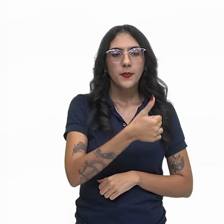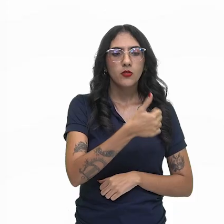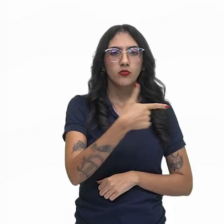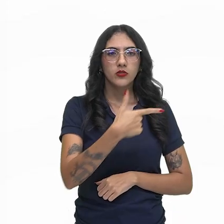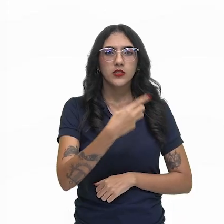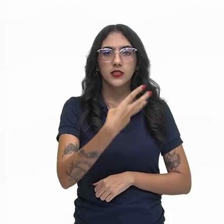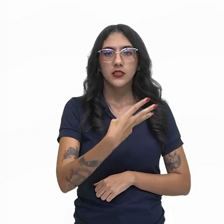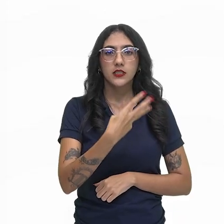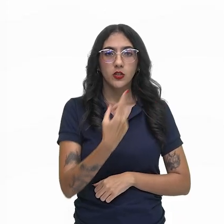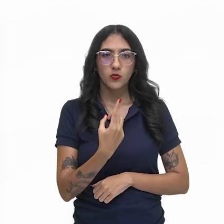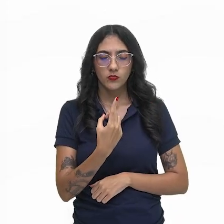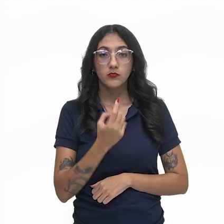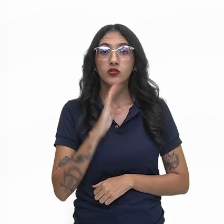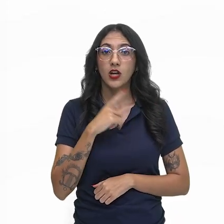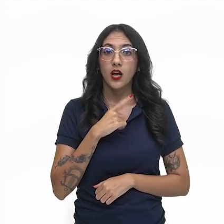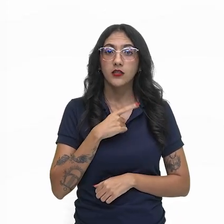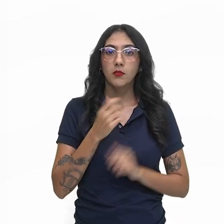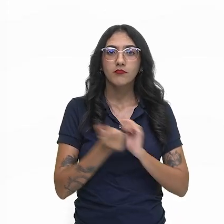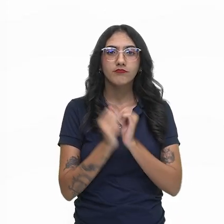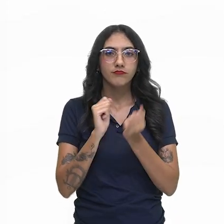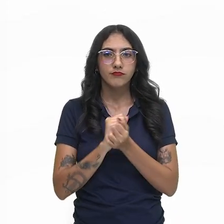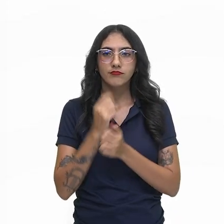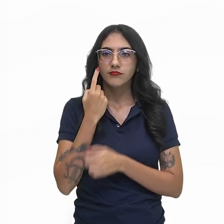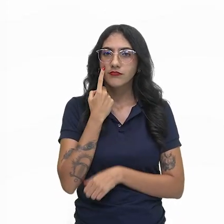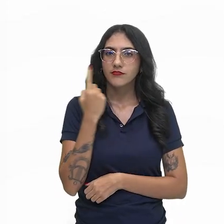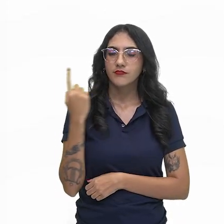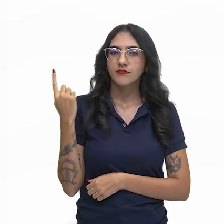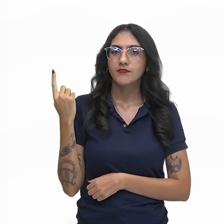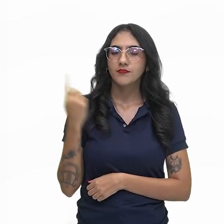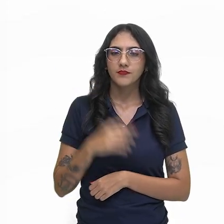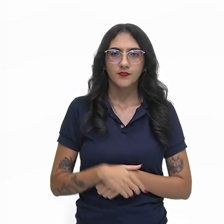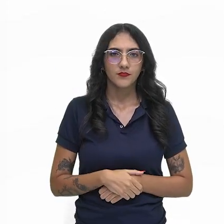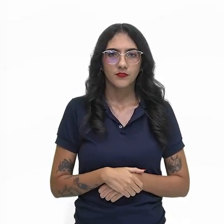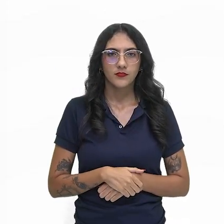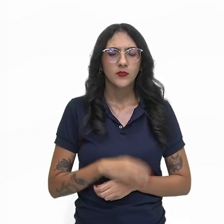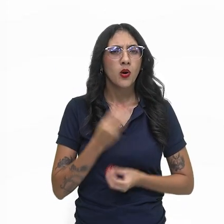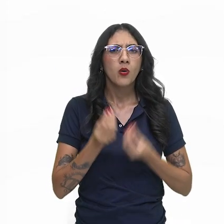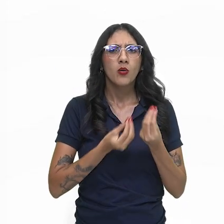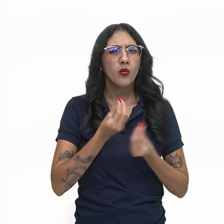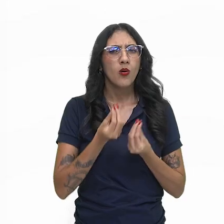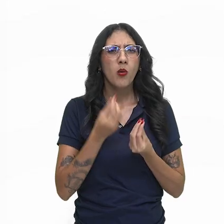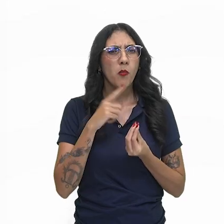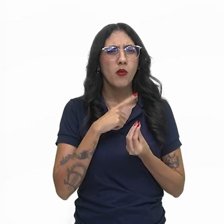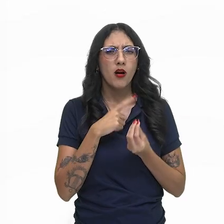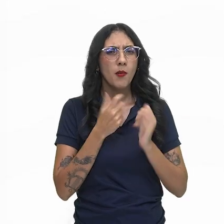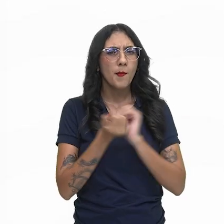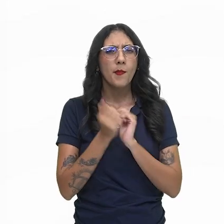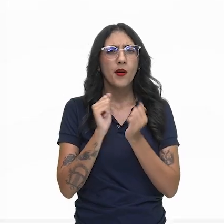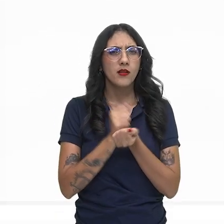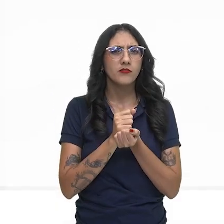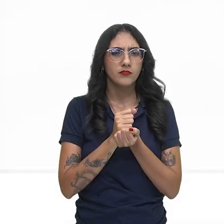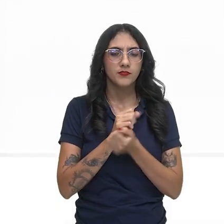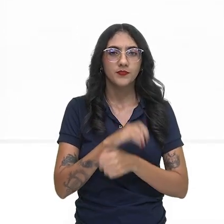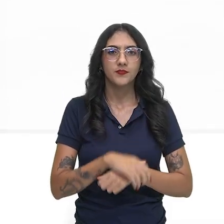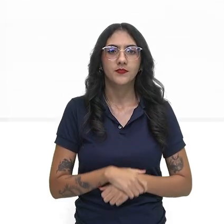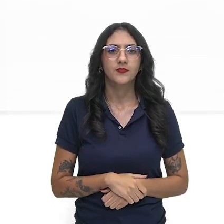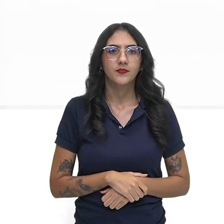1231. Aí já está o resultado em notação científica, né, pessoal? Mas como é que foi transformado isso aqui? Veja